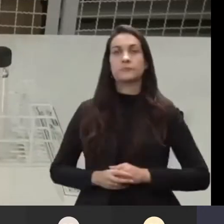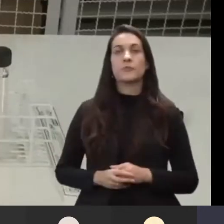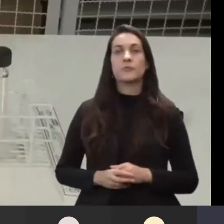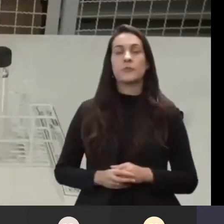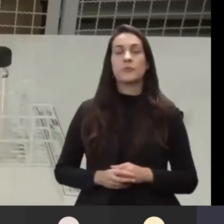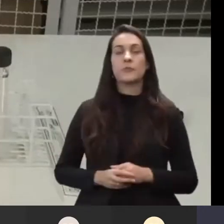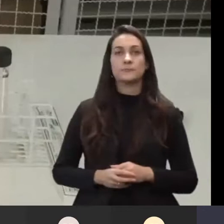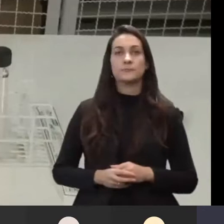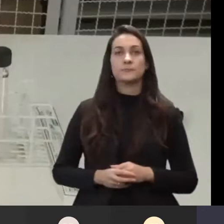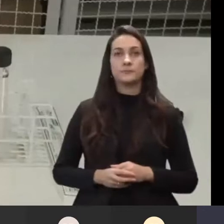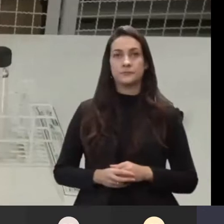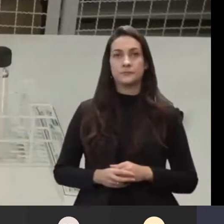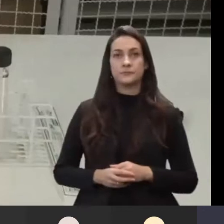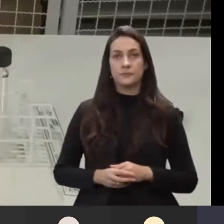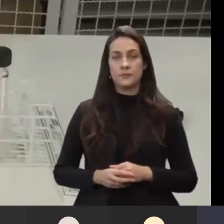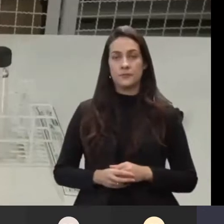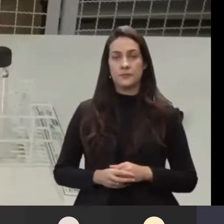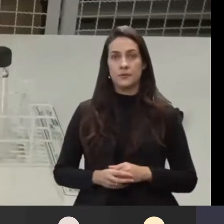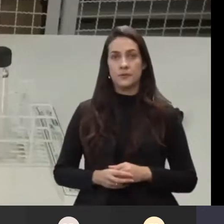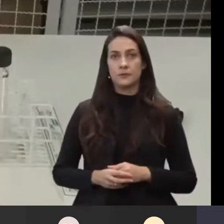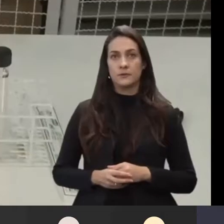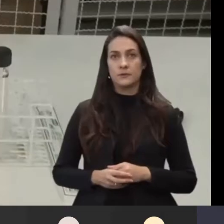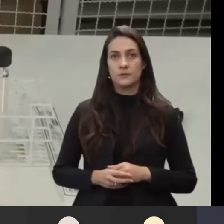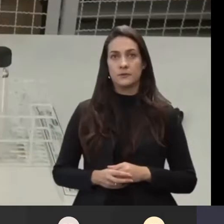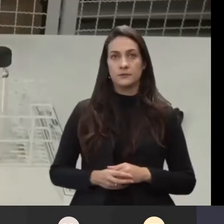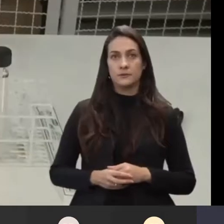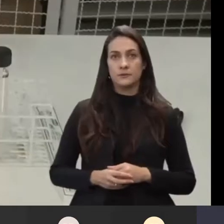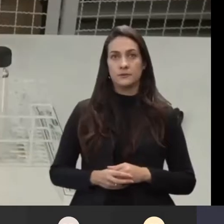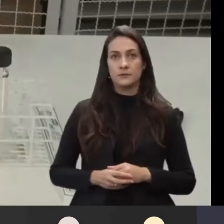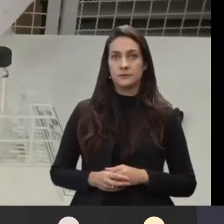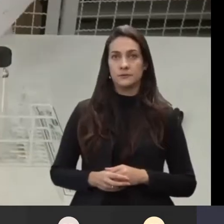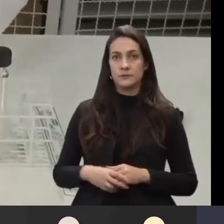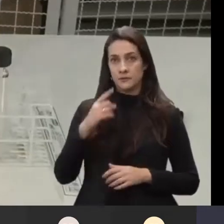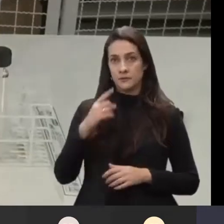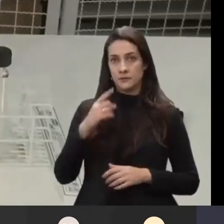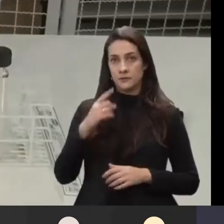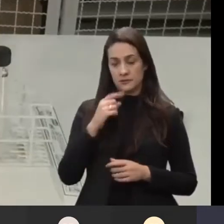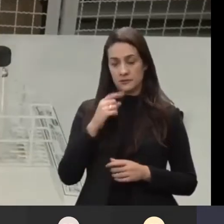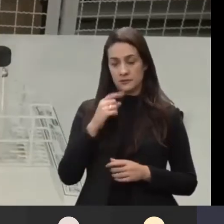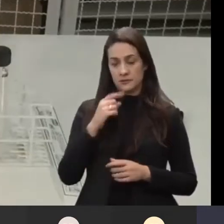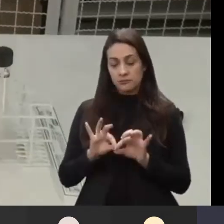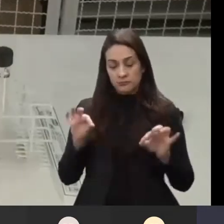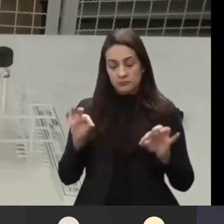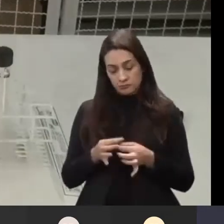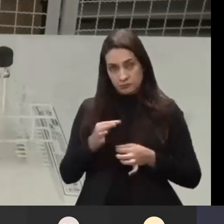correto. Então, ali não tem o algodão, eu posso pegar no cotonete.